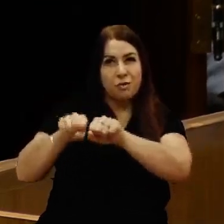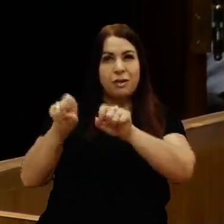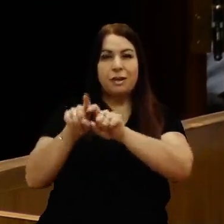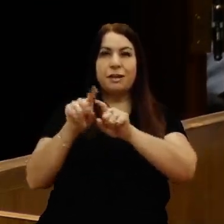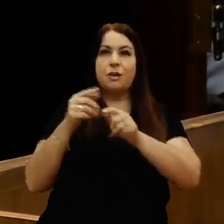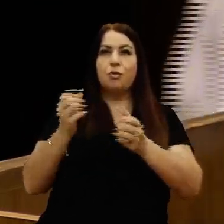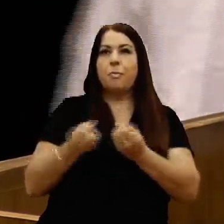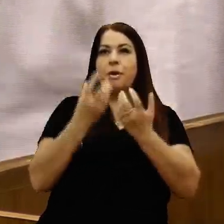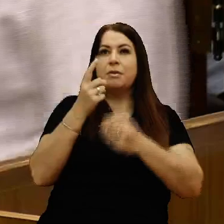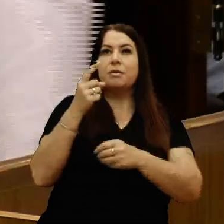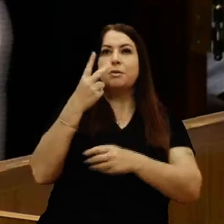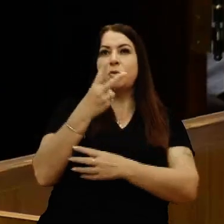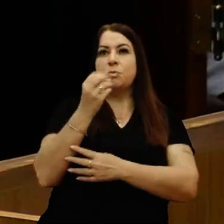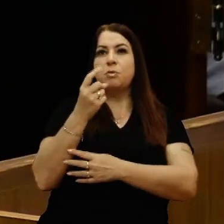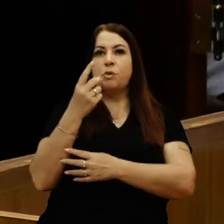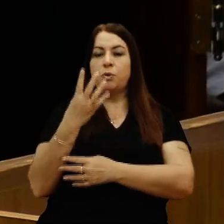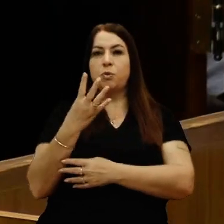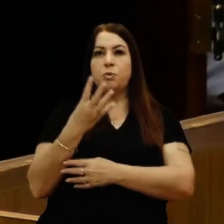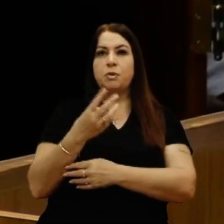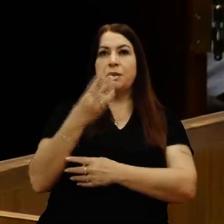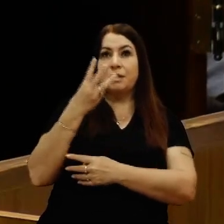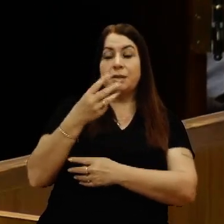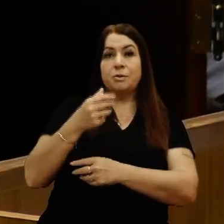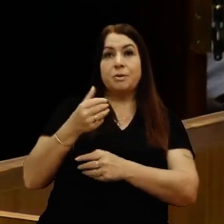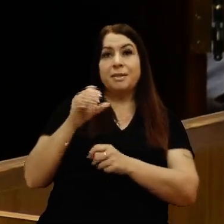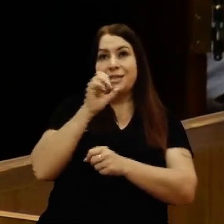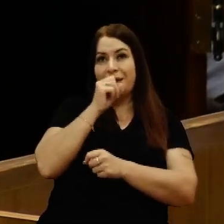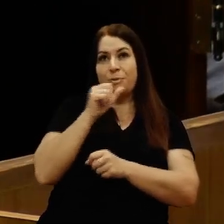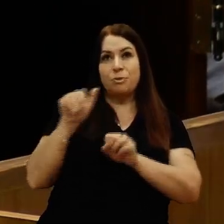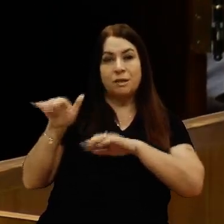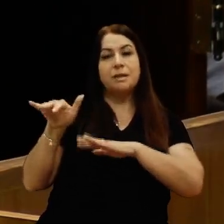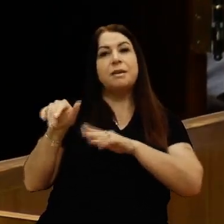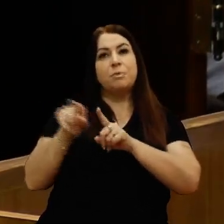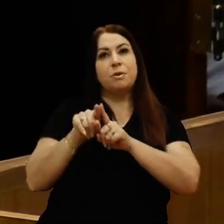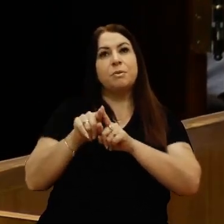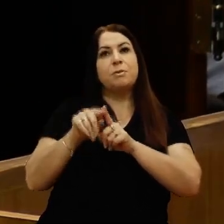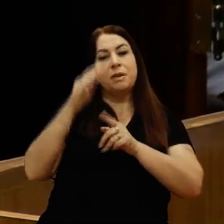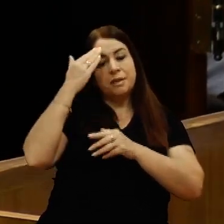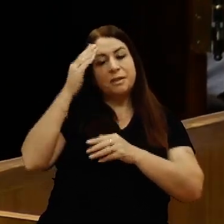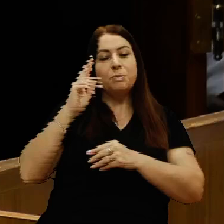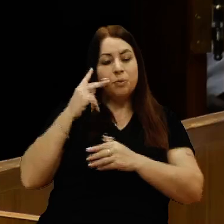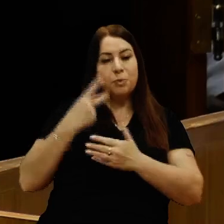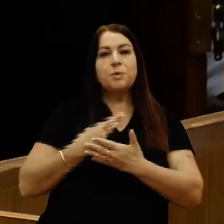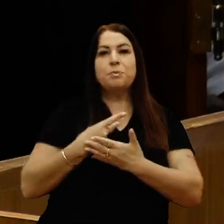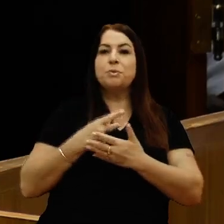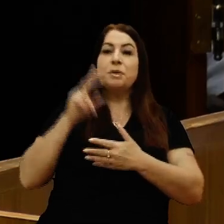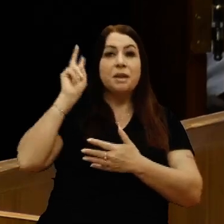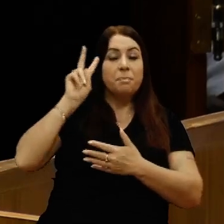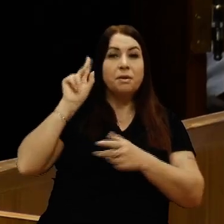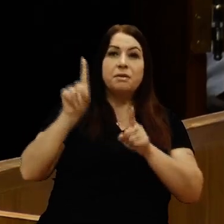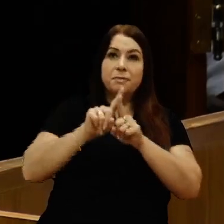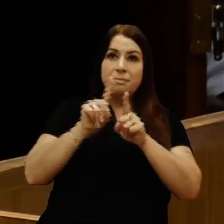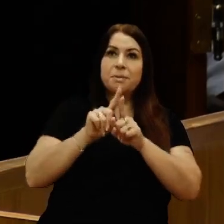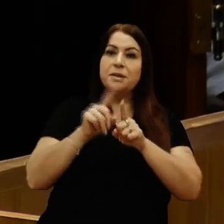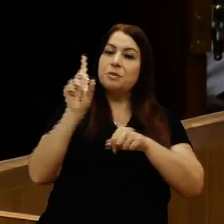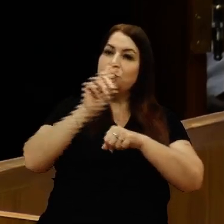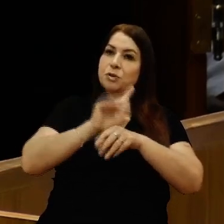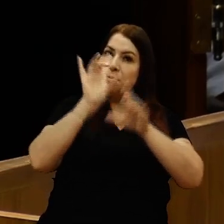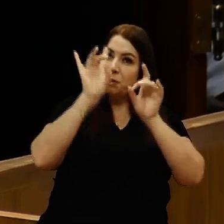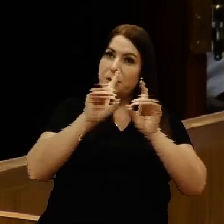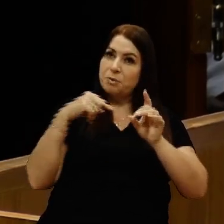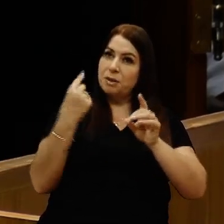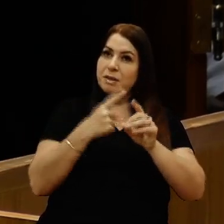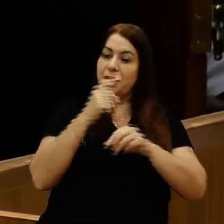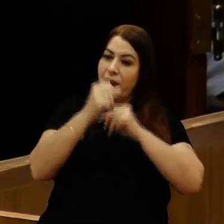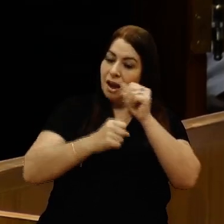desde 2014 aqui na cidade, no 3º sábado de setembro, e agradecer pelo reconhecimento e lembrar aí também desse dia especial que a gente tem